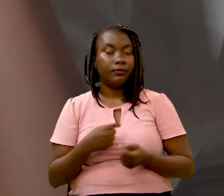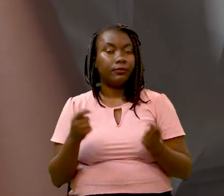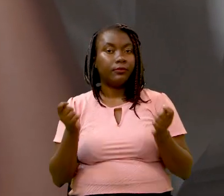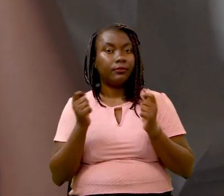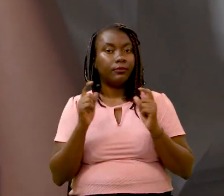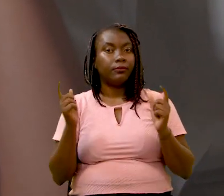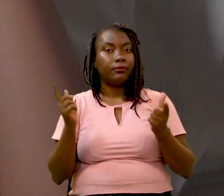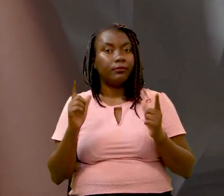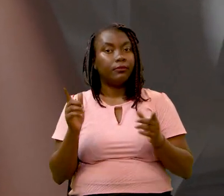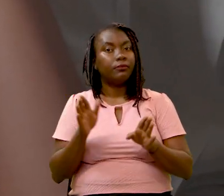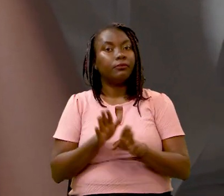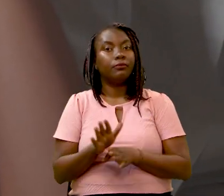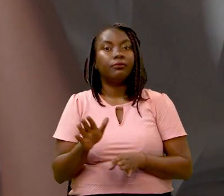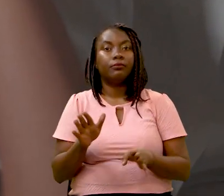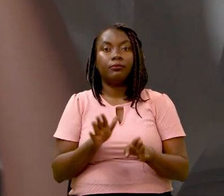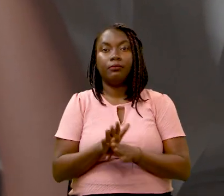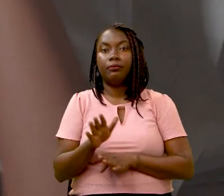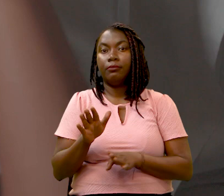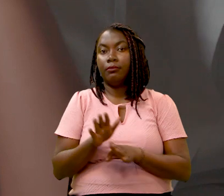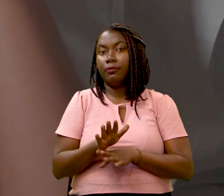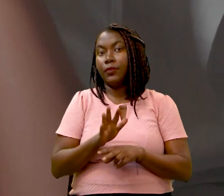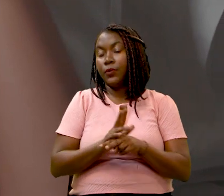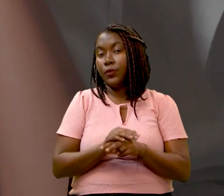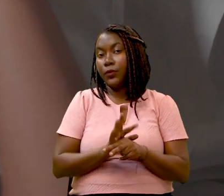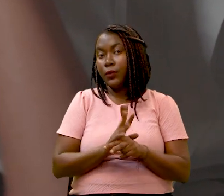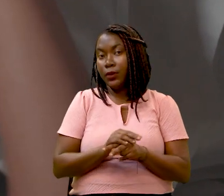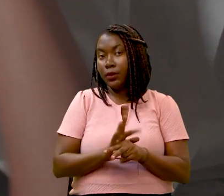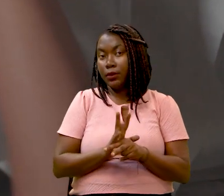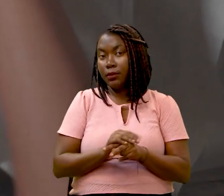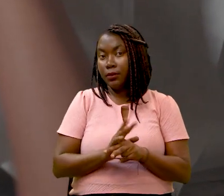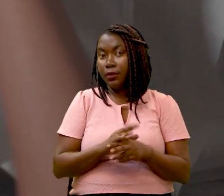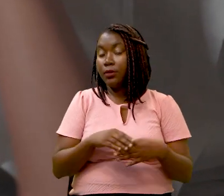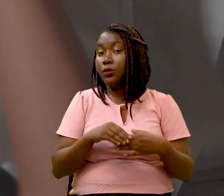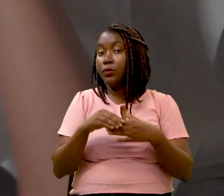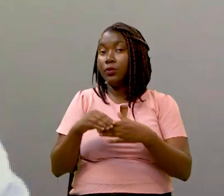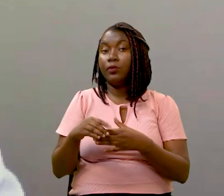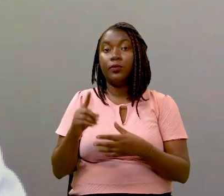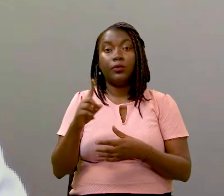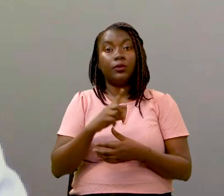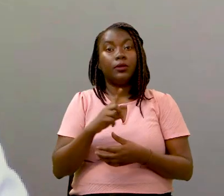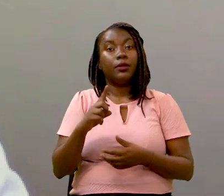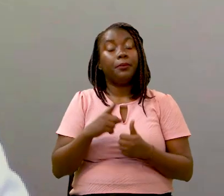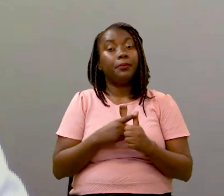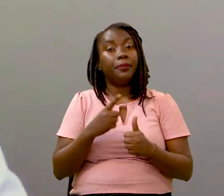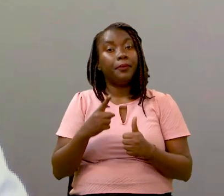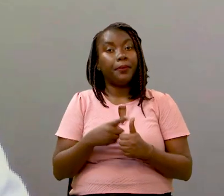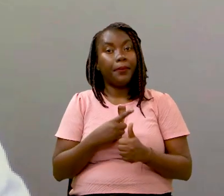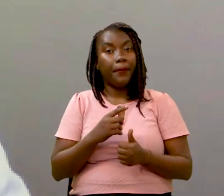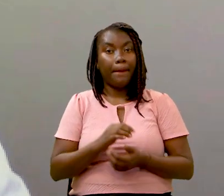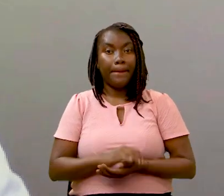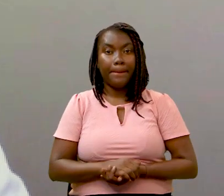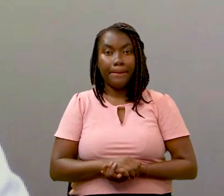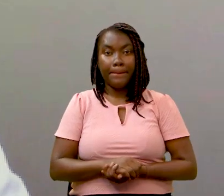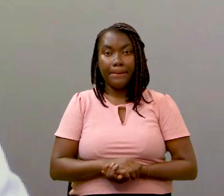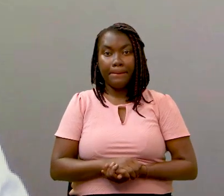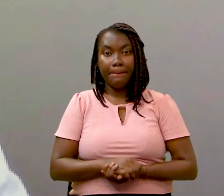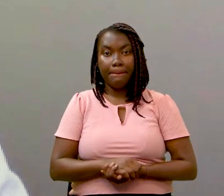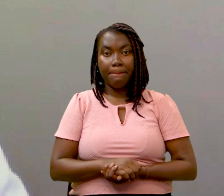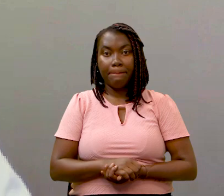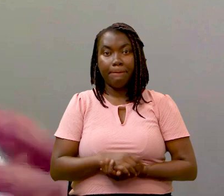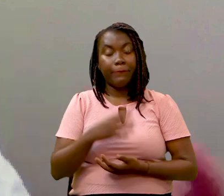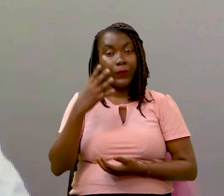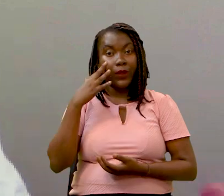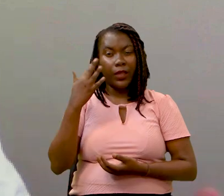muito atento e que orientam o paciente e orientam o médico. Primeiro, a intensidade da dor, não